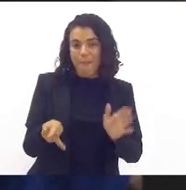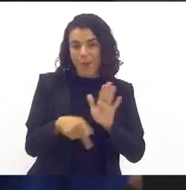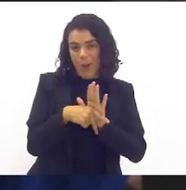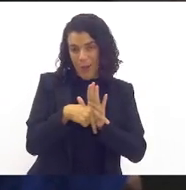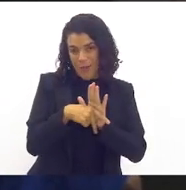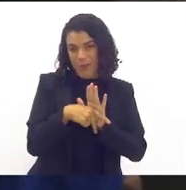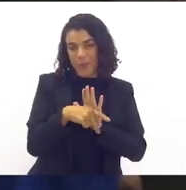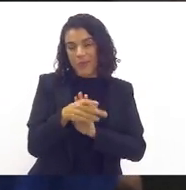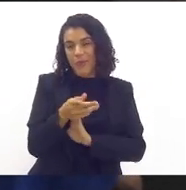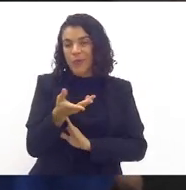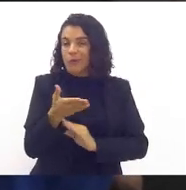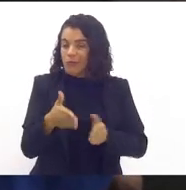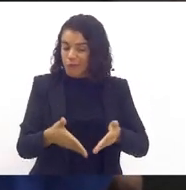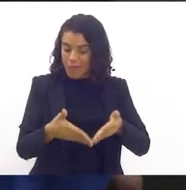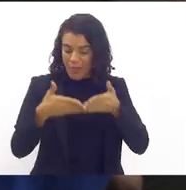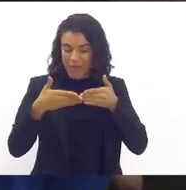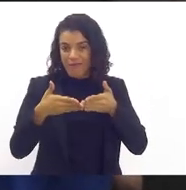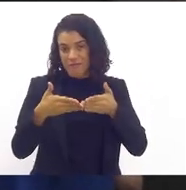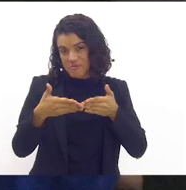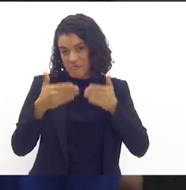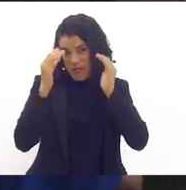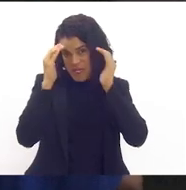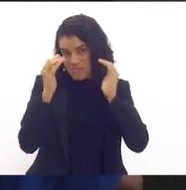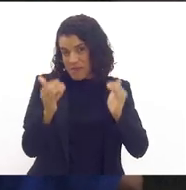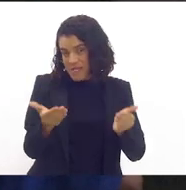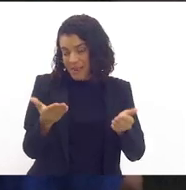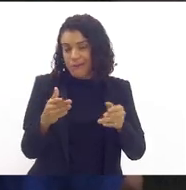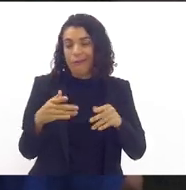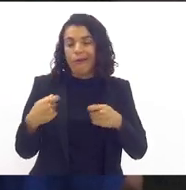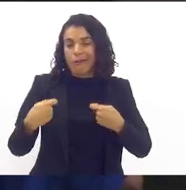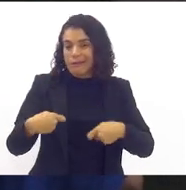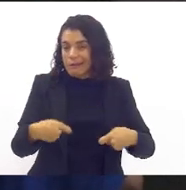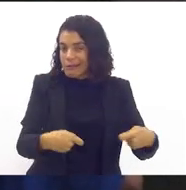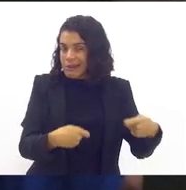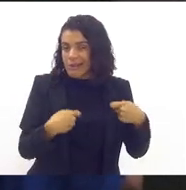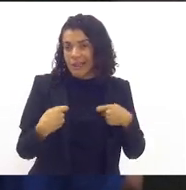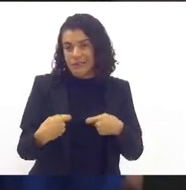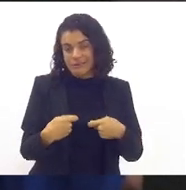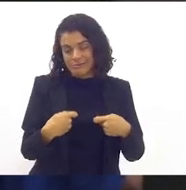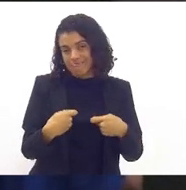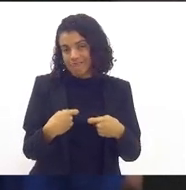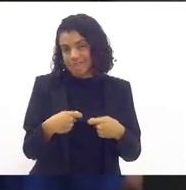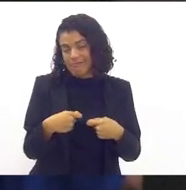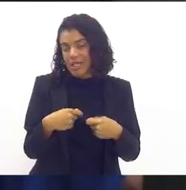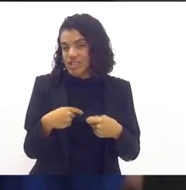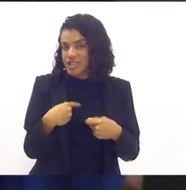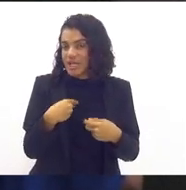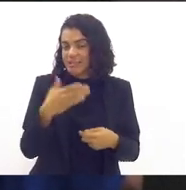benefícios foram cumpridas. Né? Então, é necessário a gente estar up-to-date com isso, né?